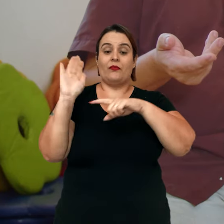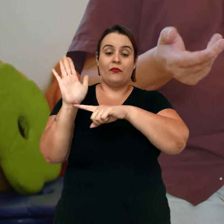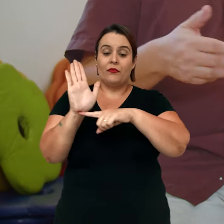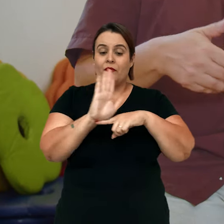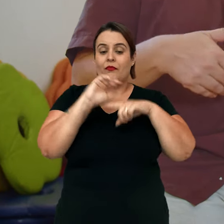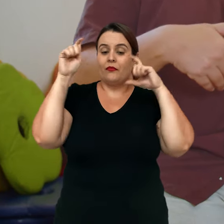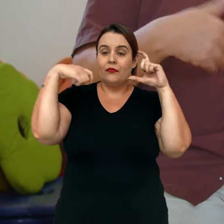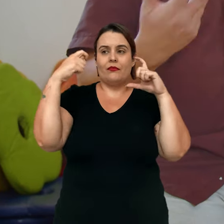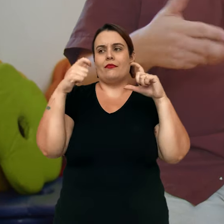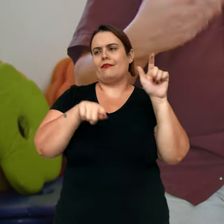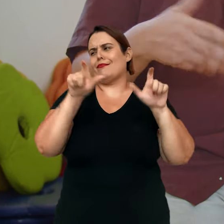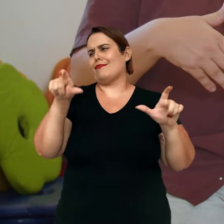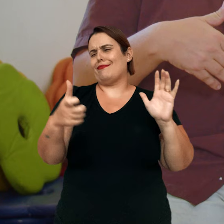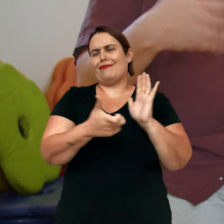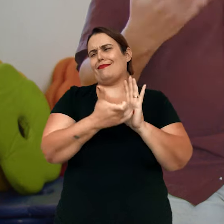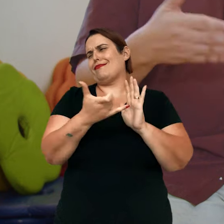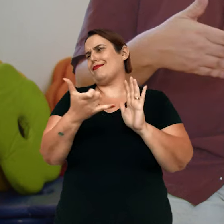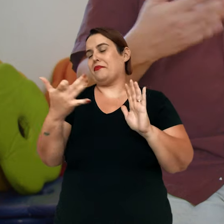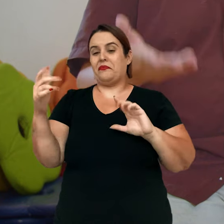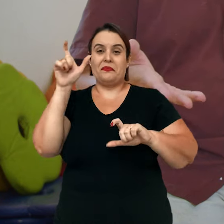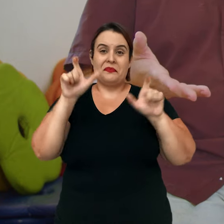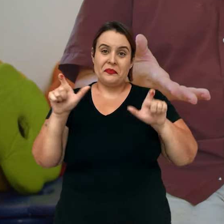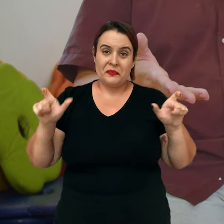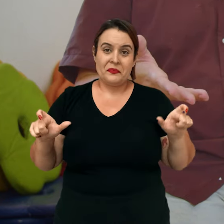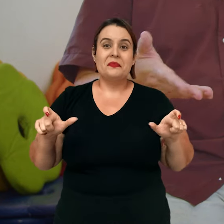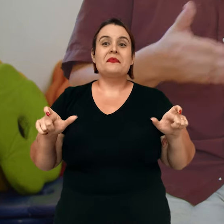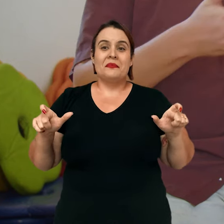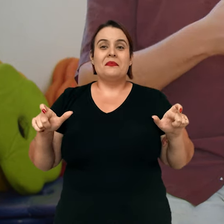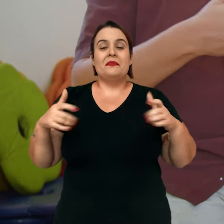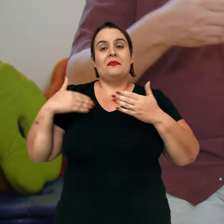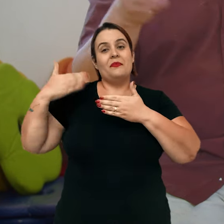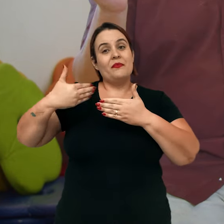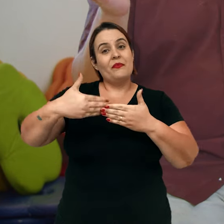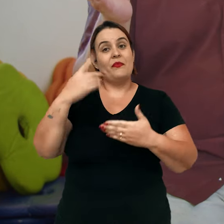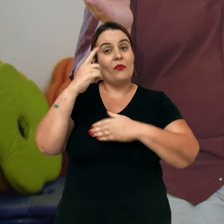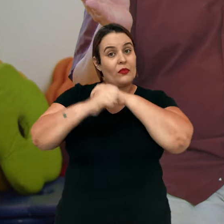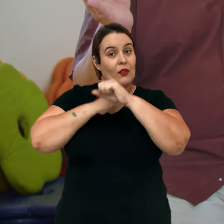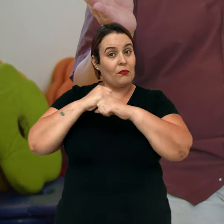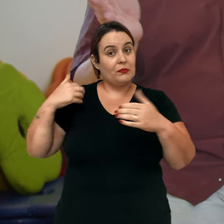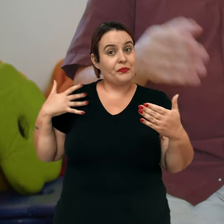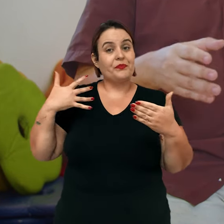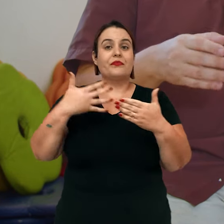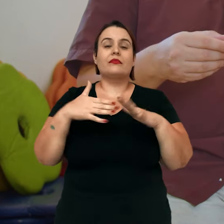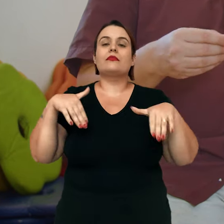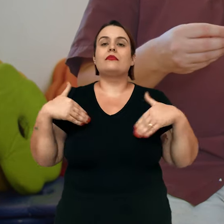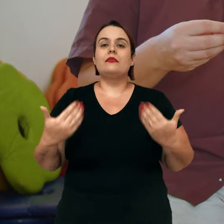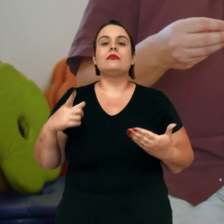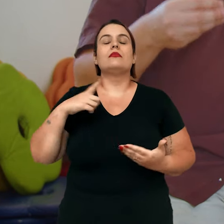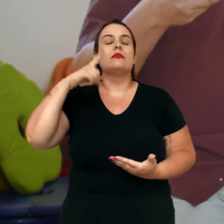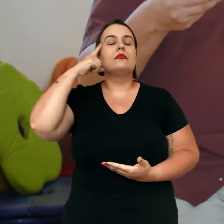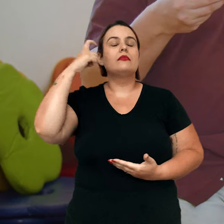foi feito por dezenas, centenas de pessoas, a rigor, né? Ao longo de um ano todo, né?